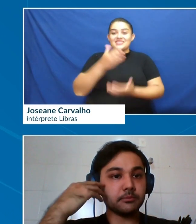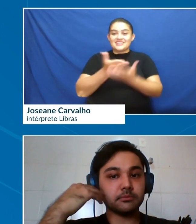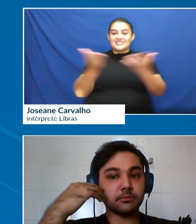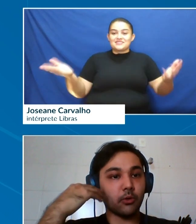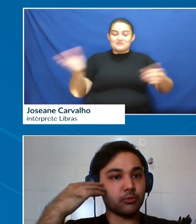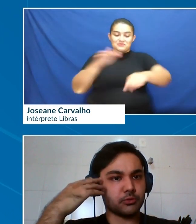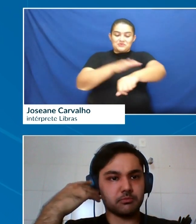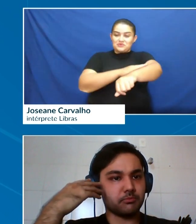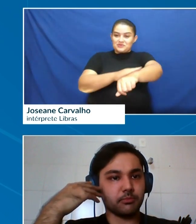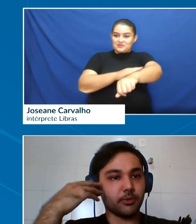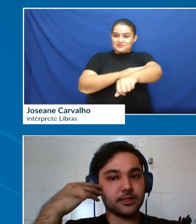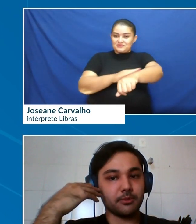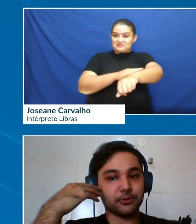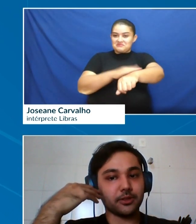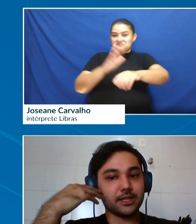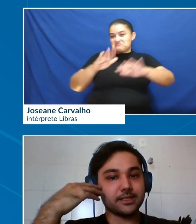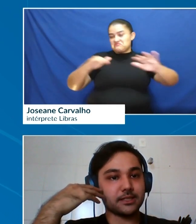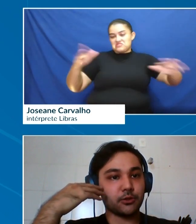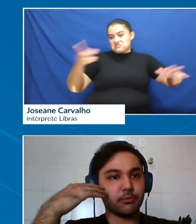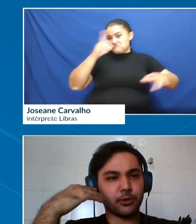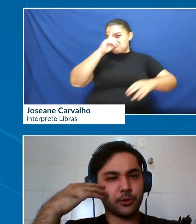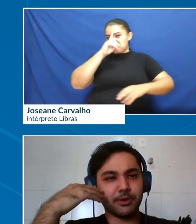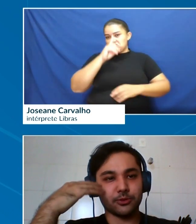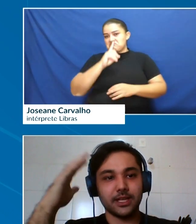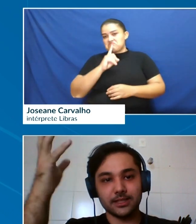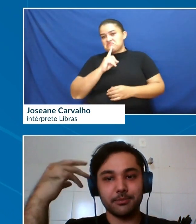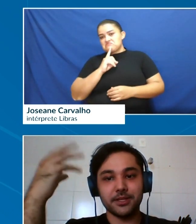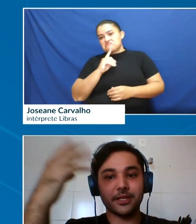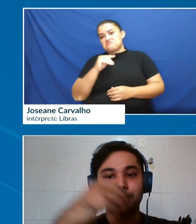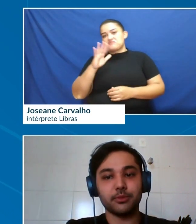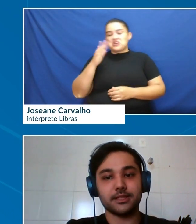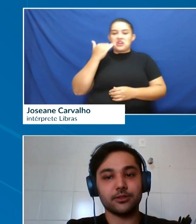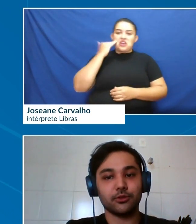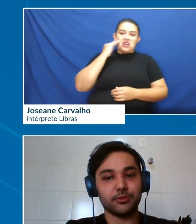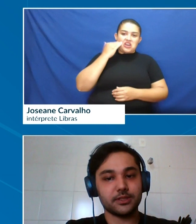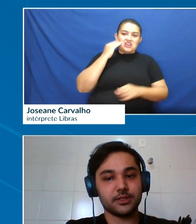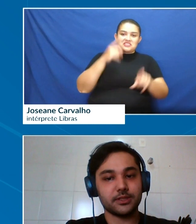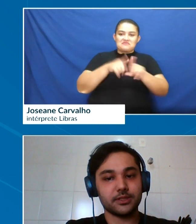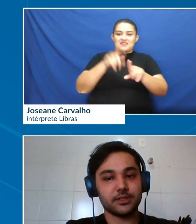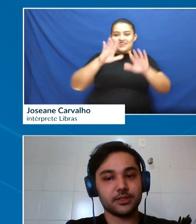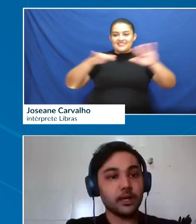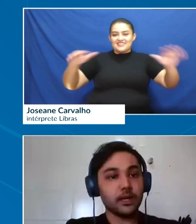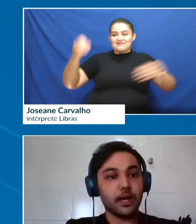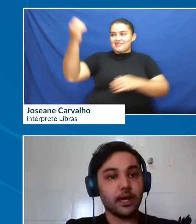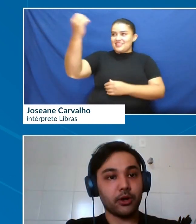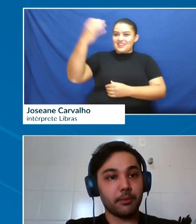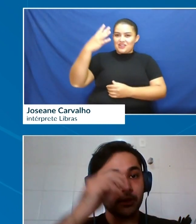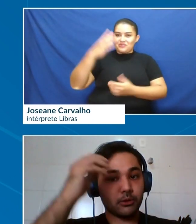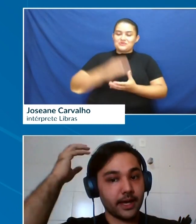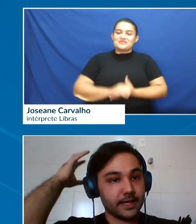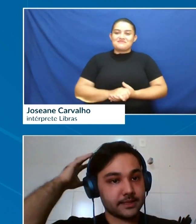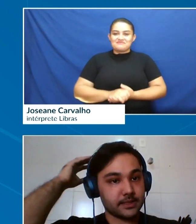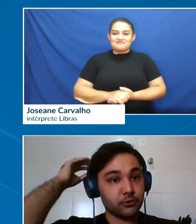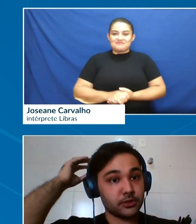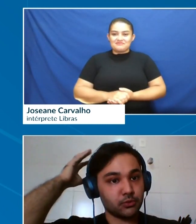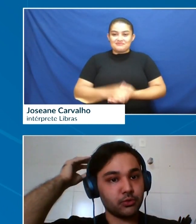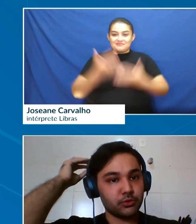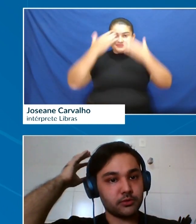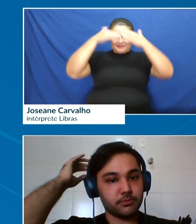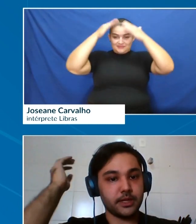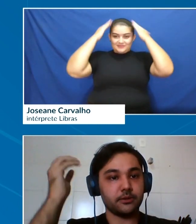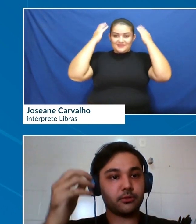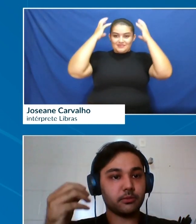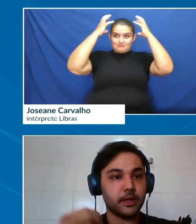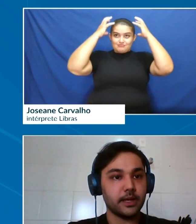amarela. Pode ser uma tonalização um pouquinho mais rosada, depende da iluminação, como está. Meu cabelo é castanhos